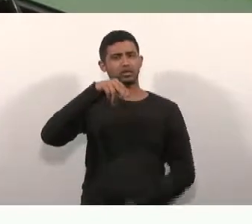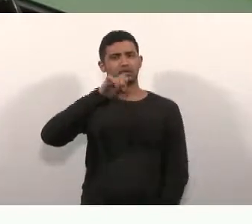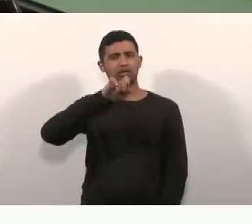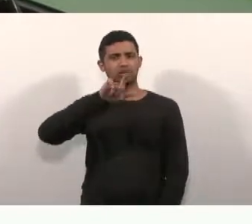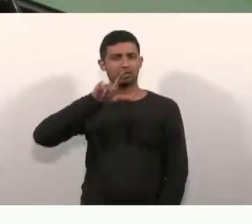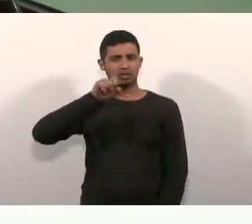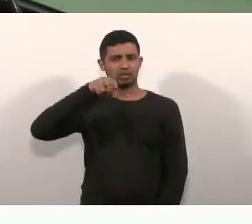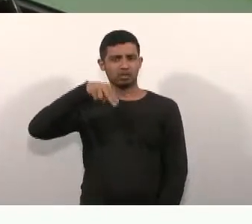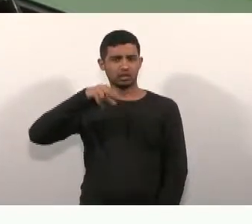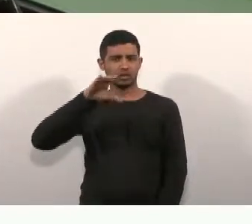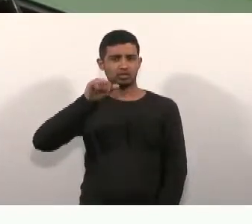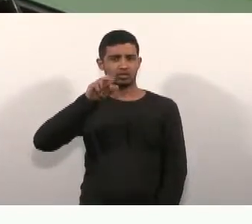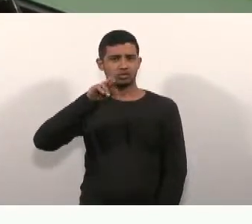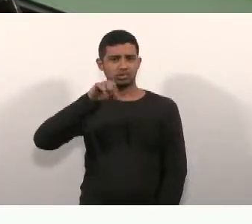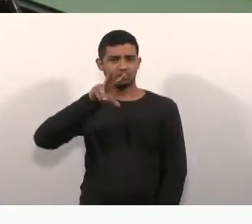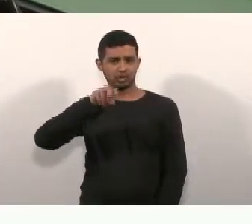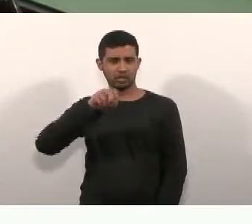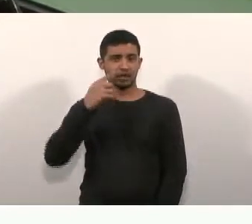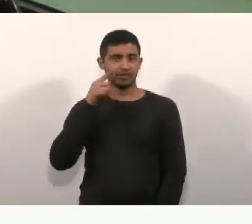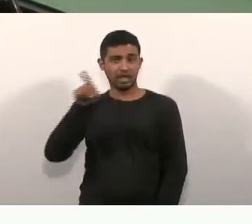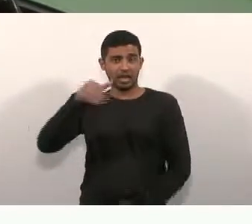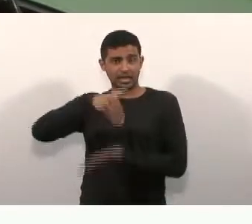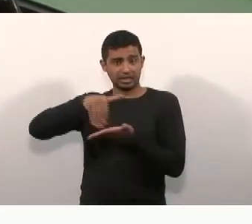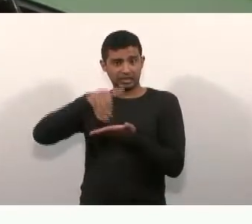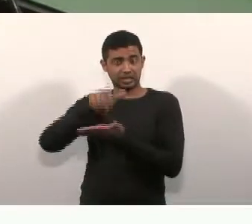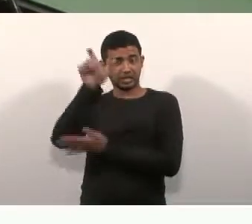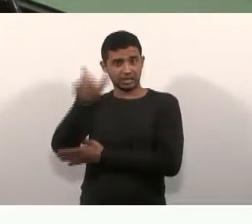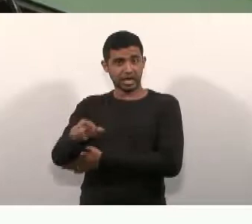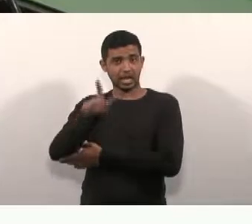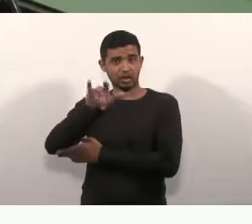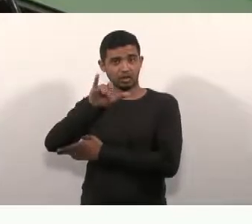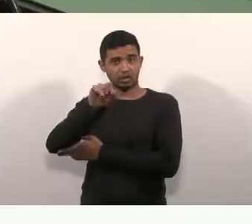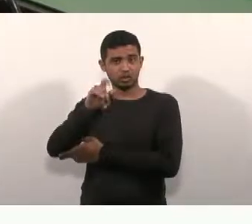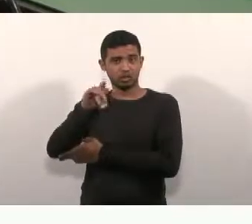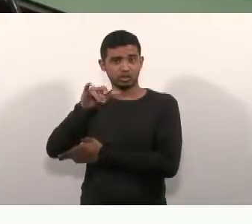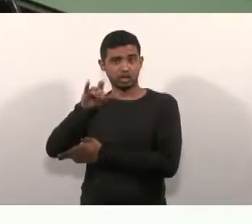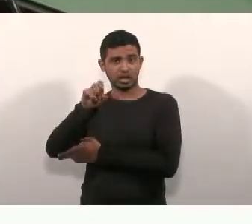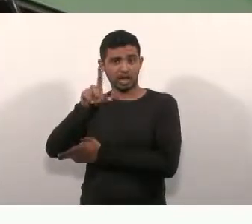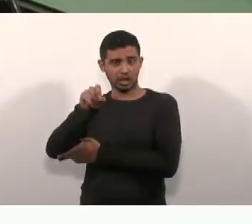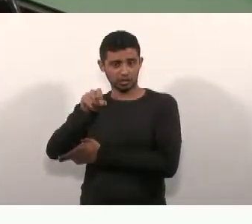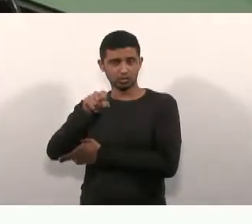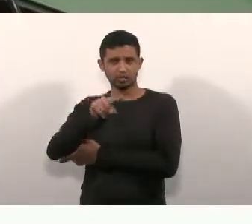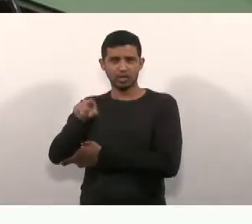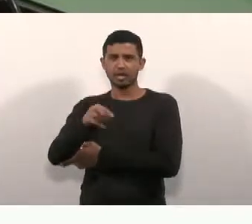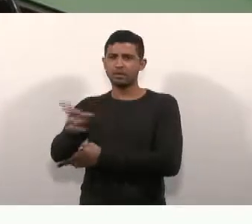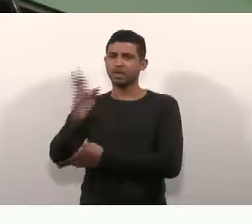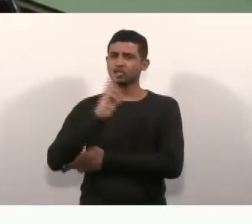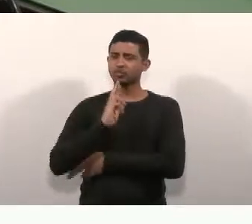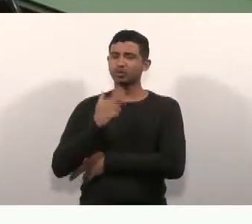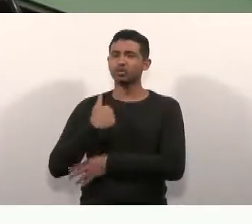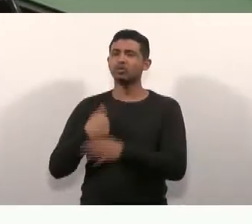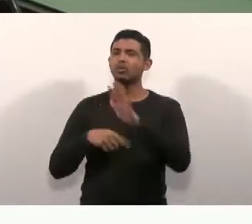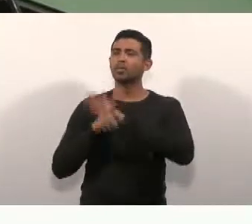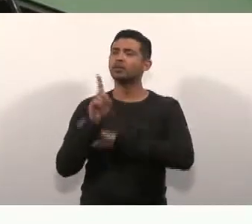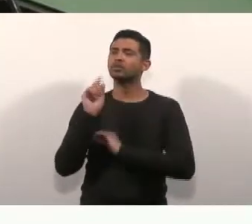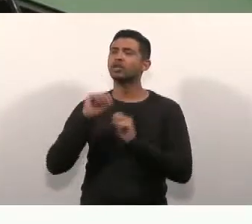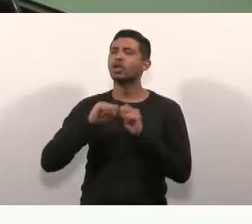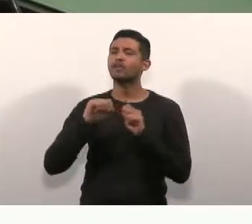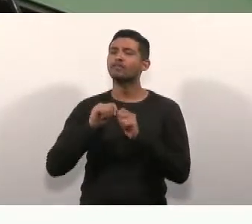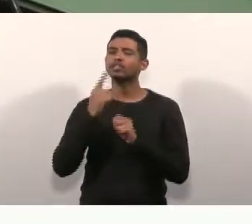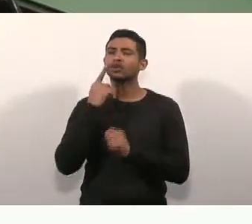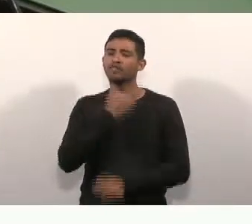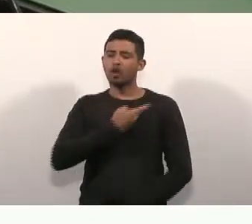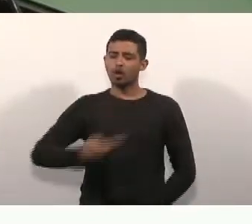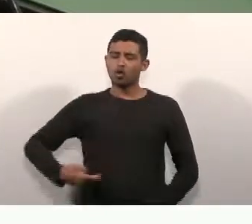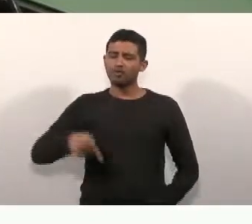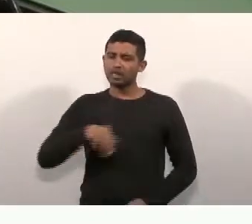secretário de Fazenda do Estado, Luiz Cláudio Carvalho, responderam uma pergunta que eu fiz sobre que esforços o governo do Rio